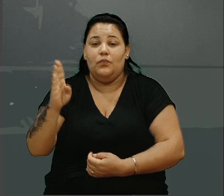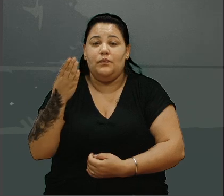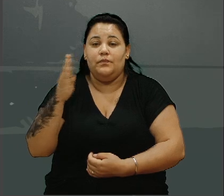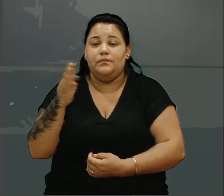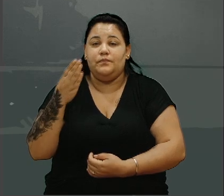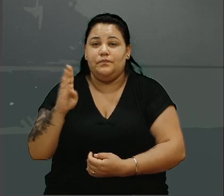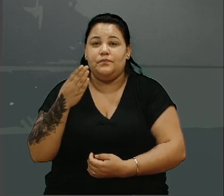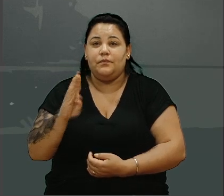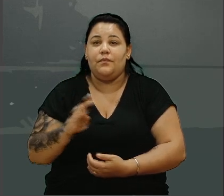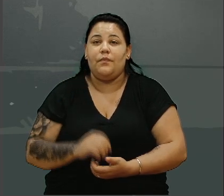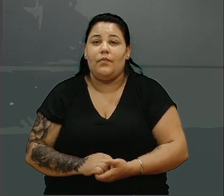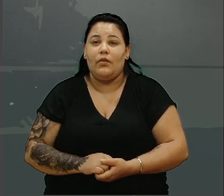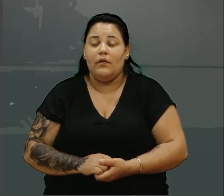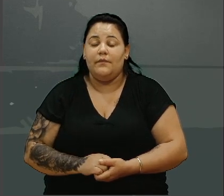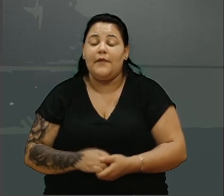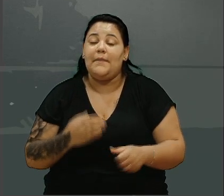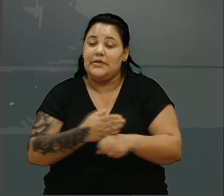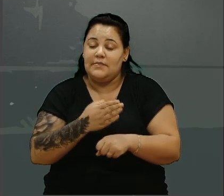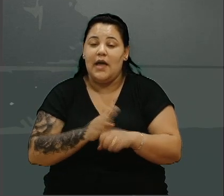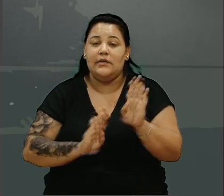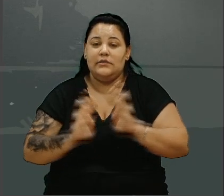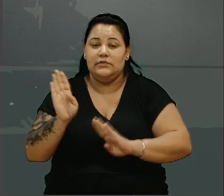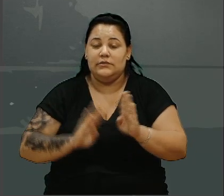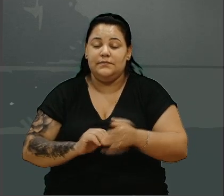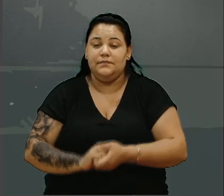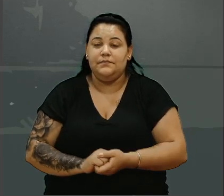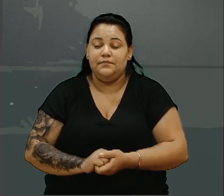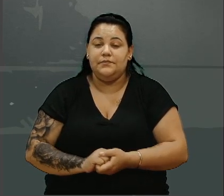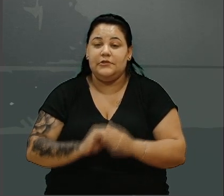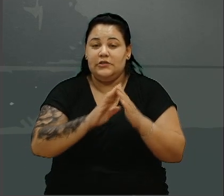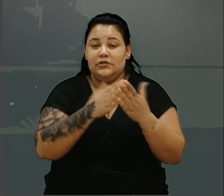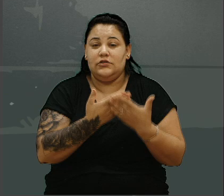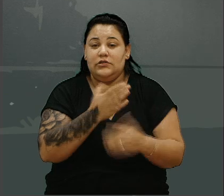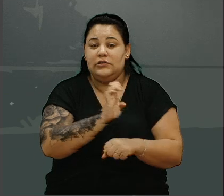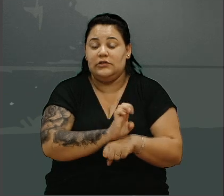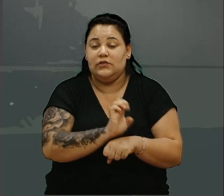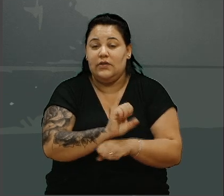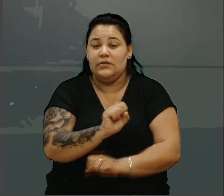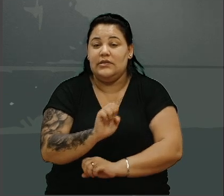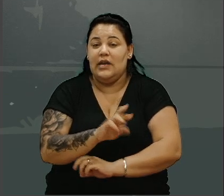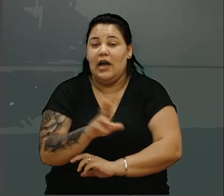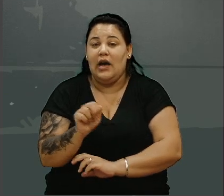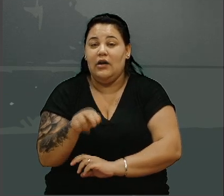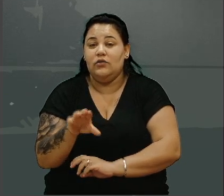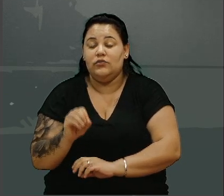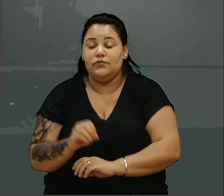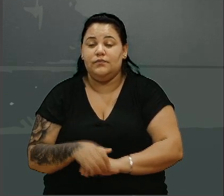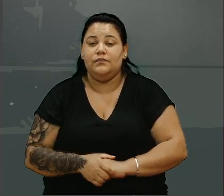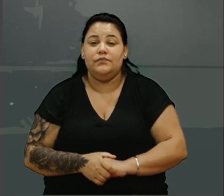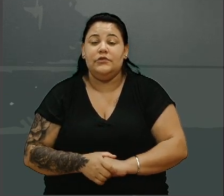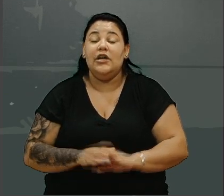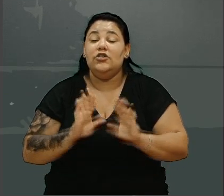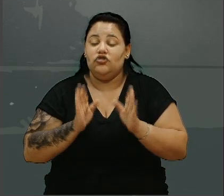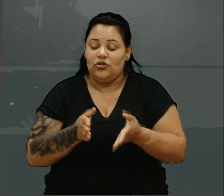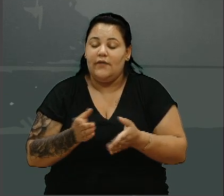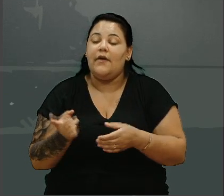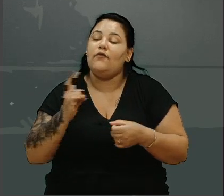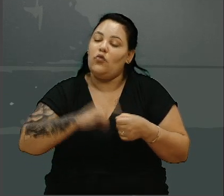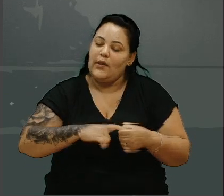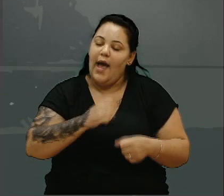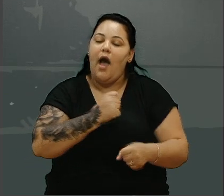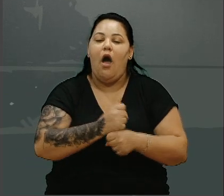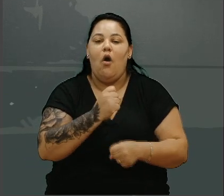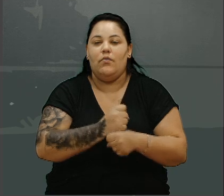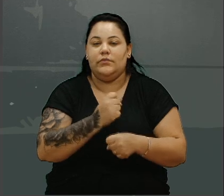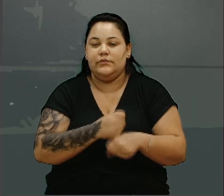de licitação. Escola Estadual Serrano, nós vamos retomar a obra